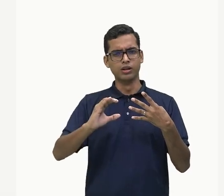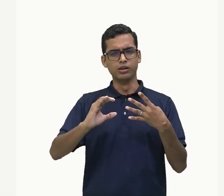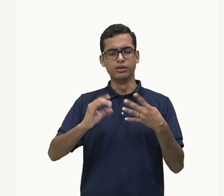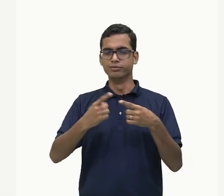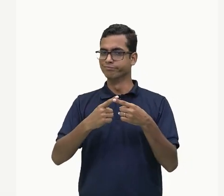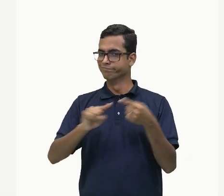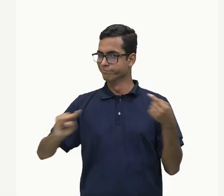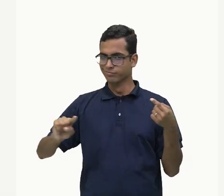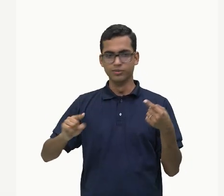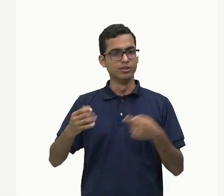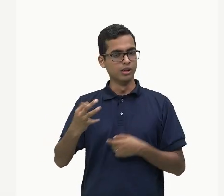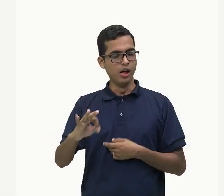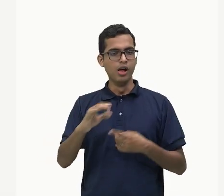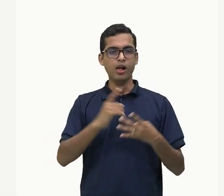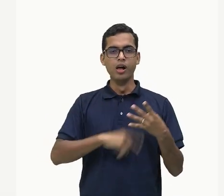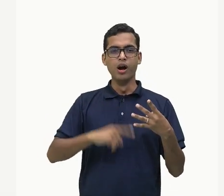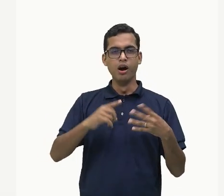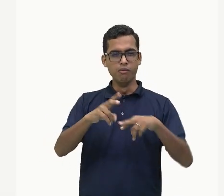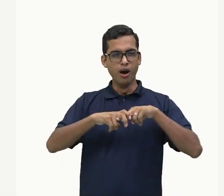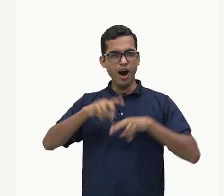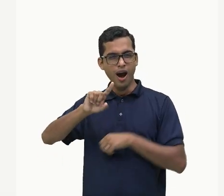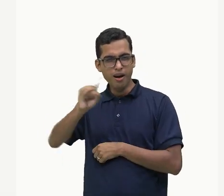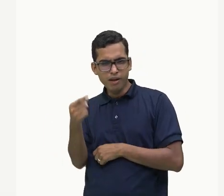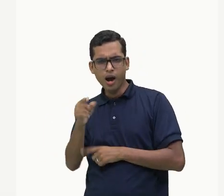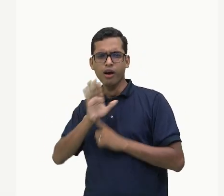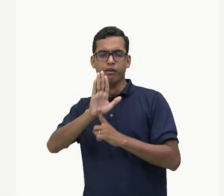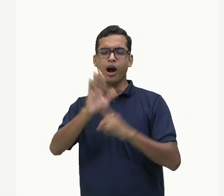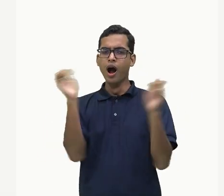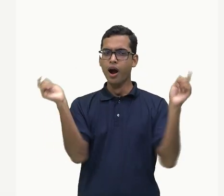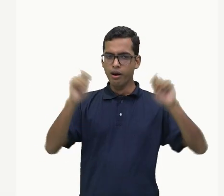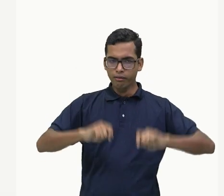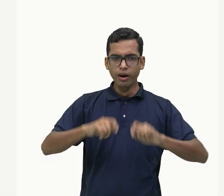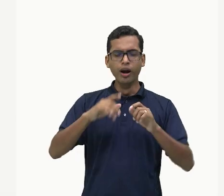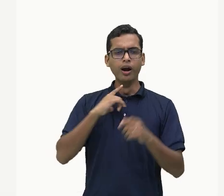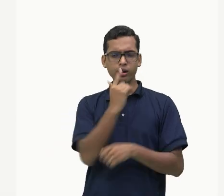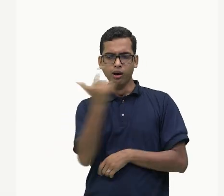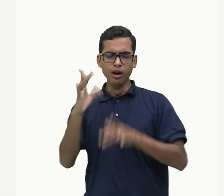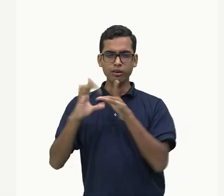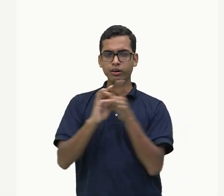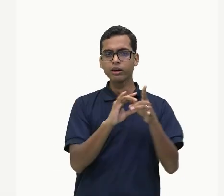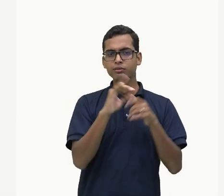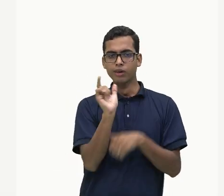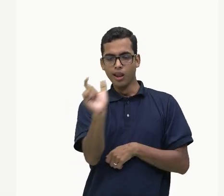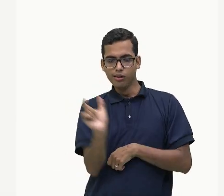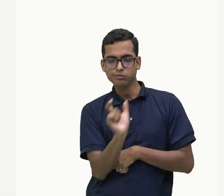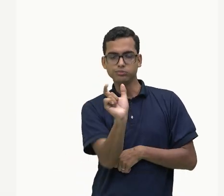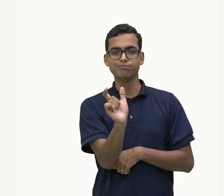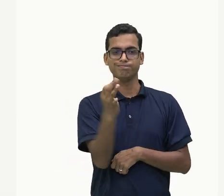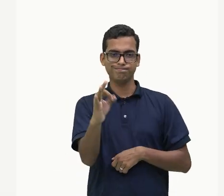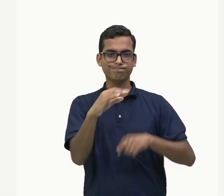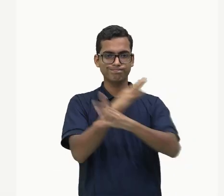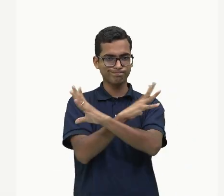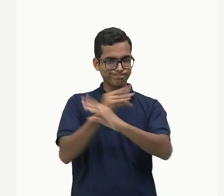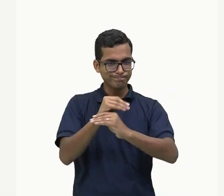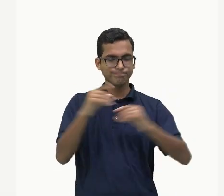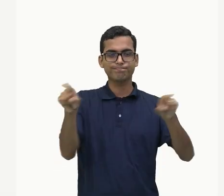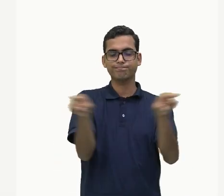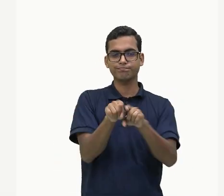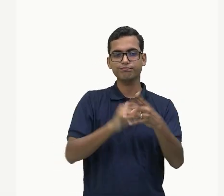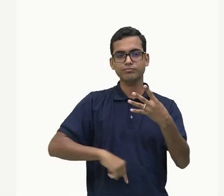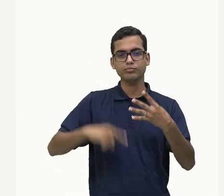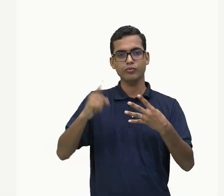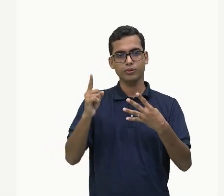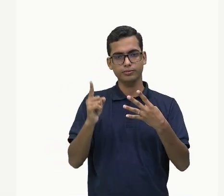também não, a vírgula ali, né? Ela indica, impossibilita, né? E aí, a although significa